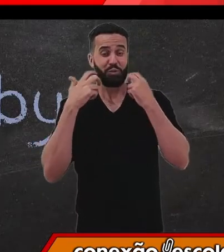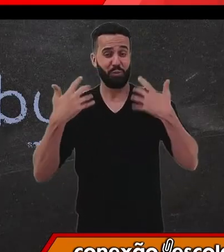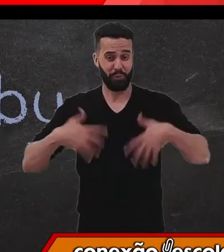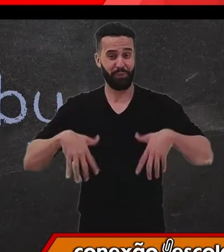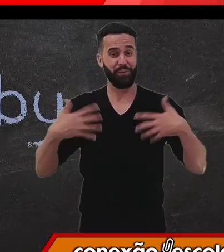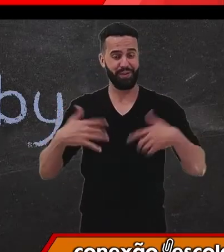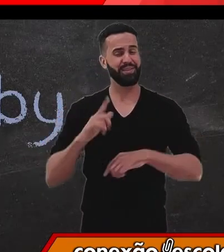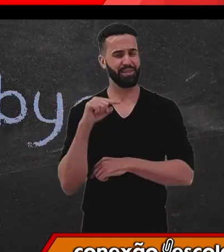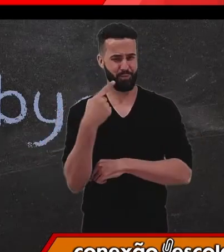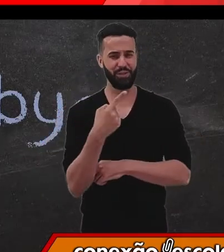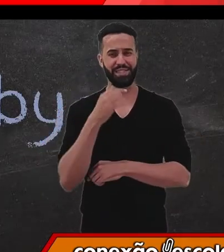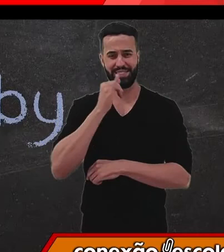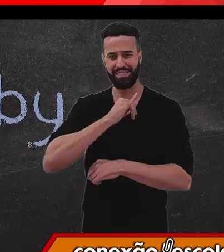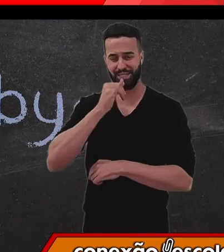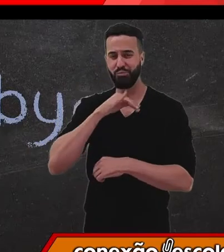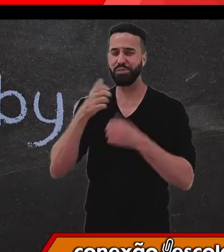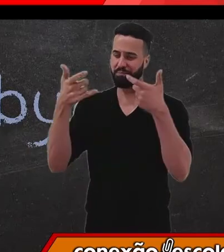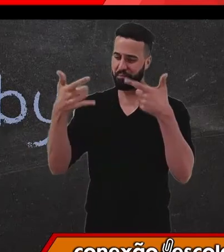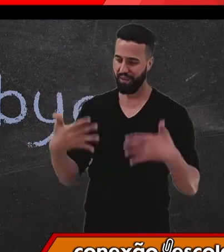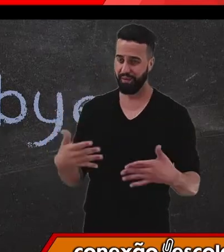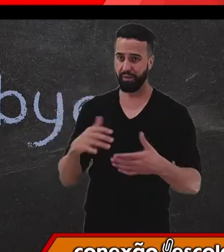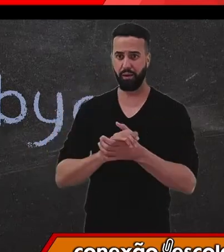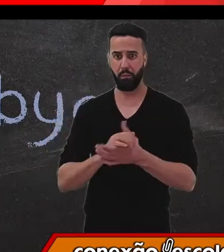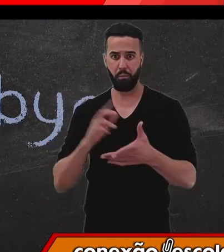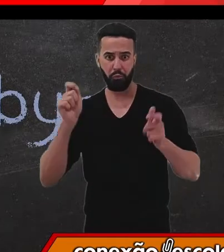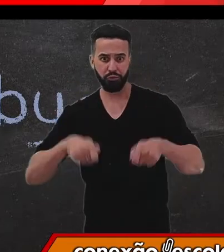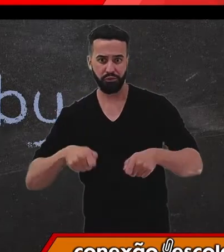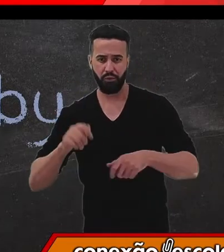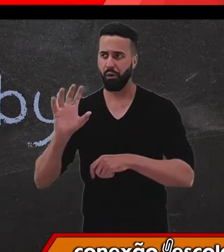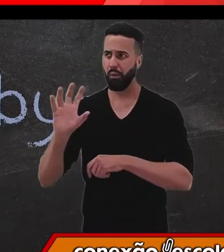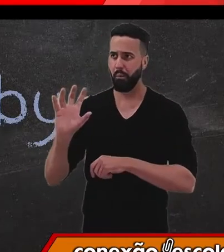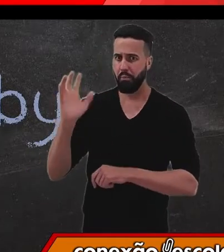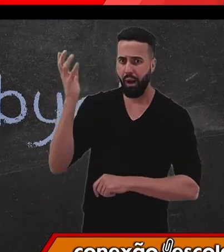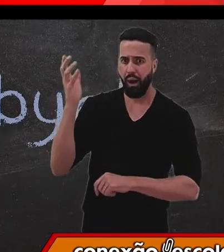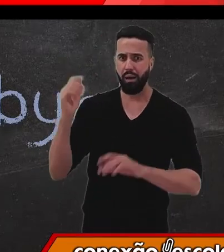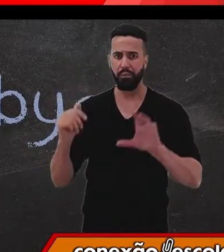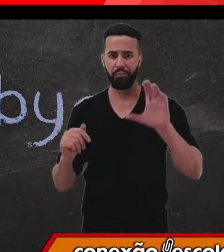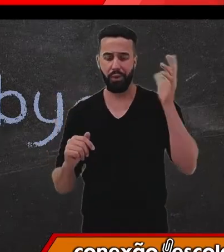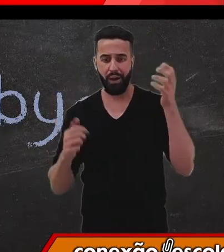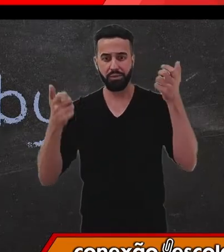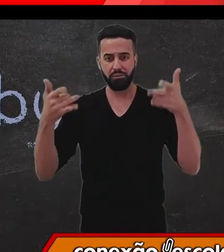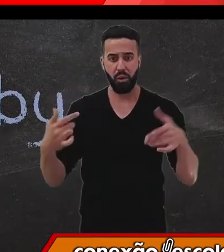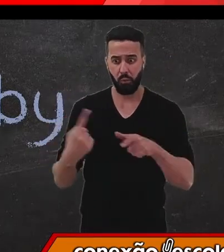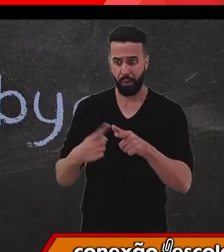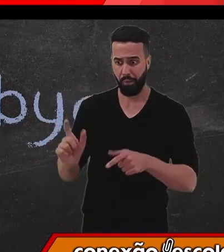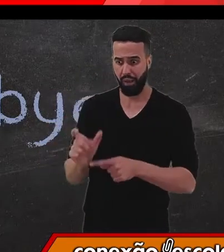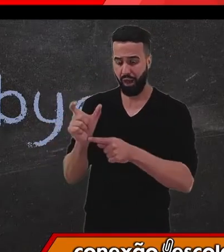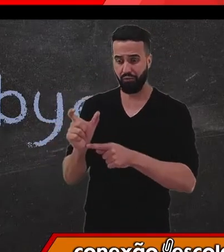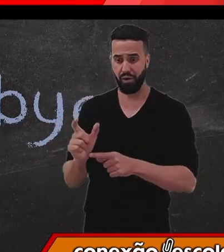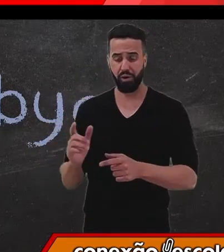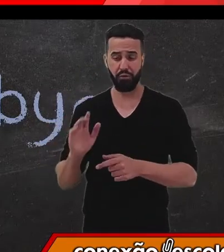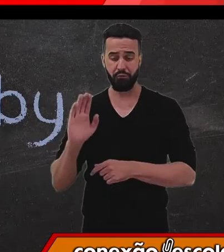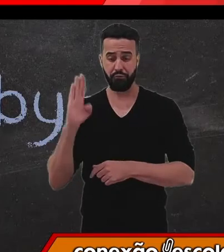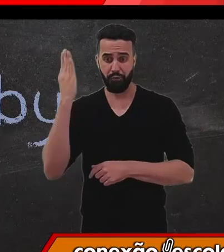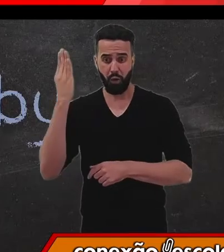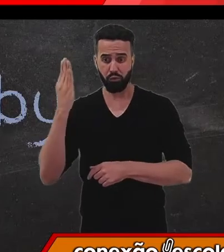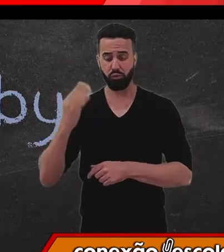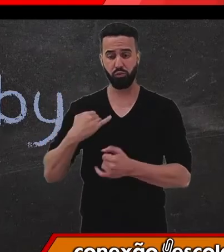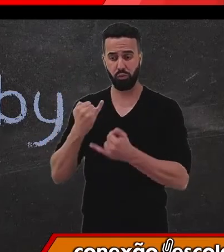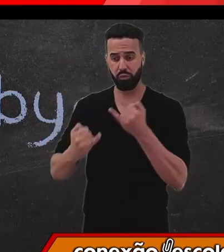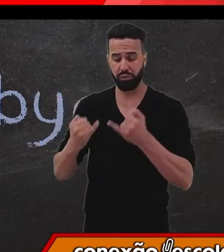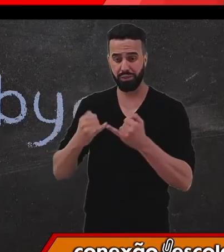posso exemplificar situações em que pessoas utilizaram falsos cognatos e passaram algum tipo